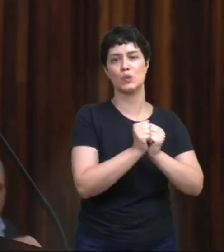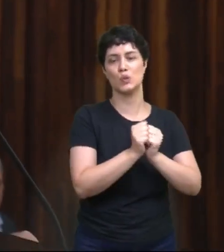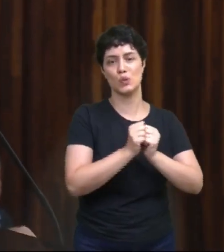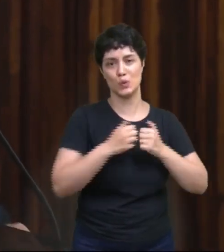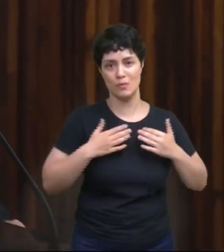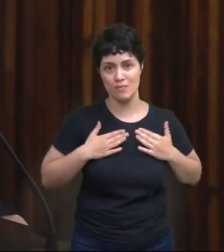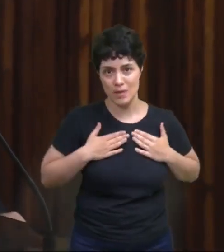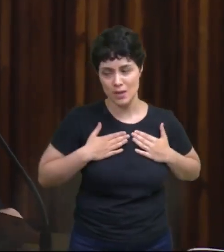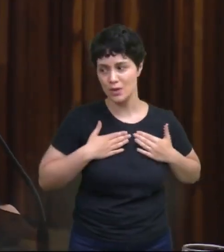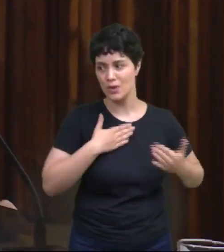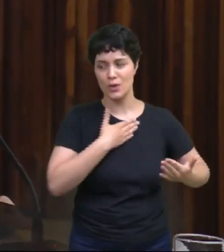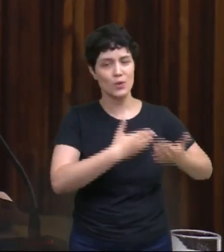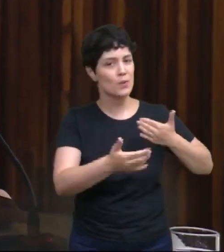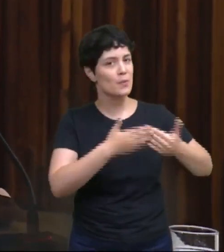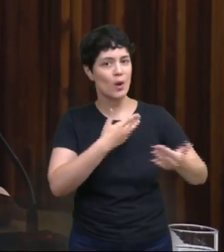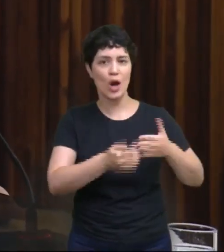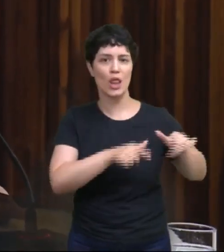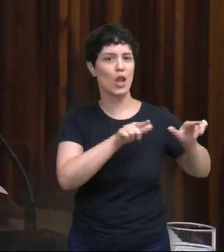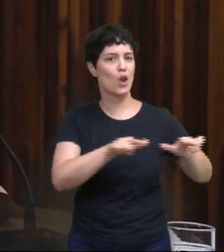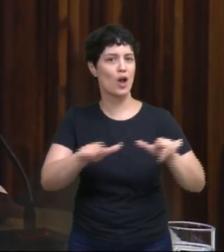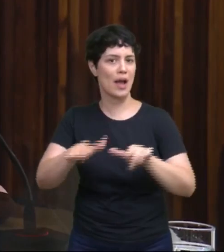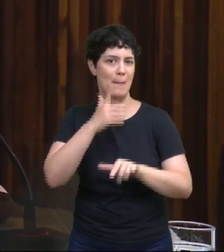onde quer que ele fosse.